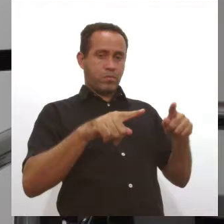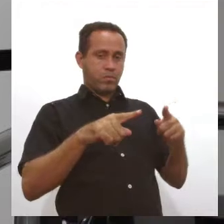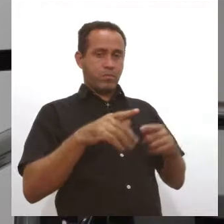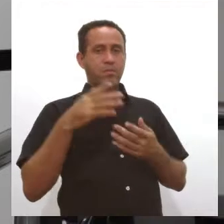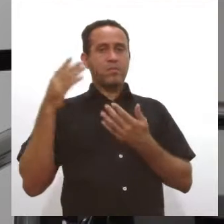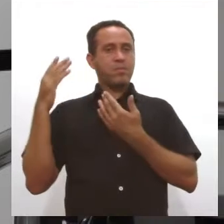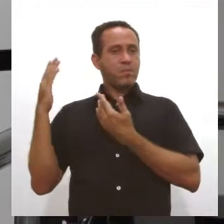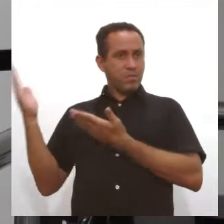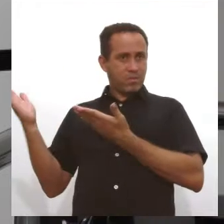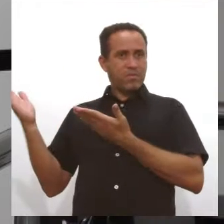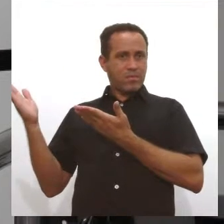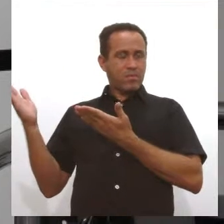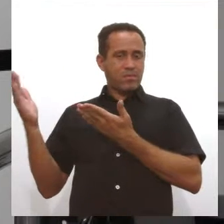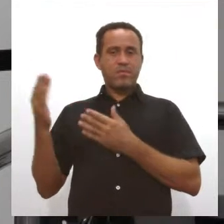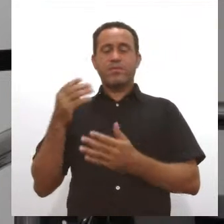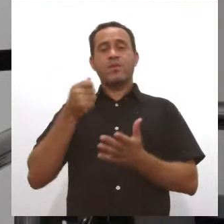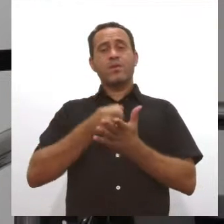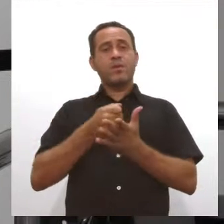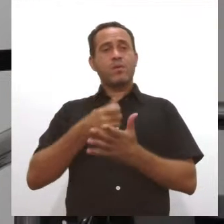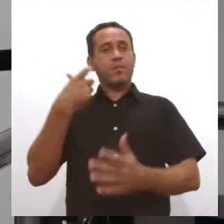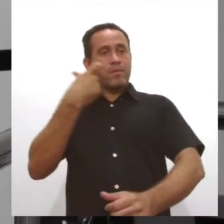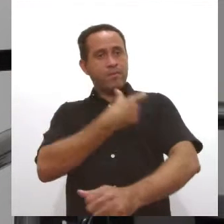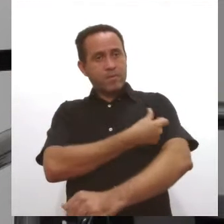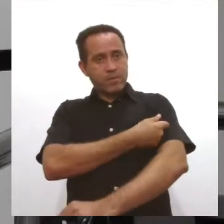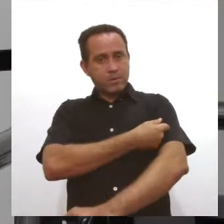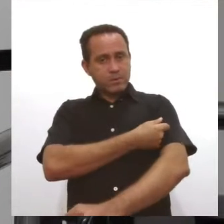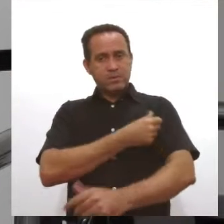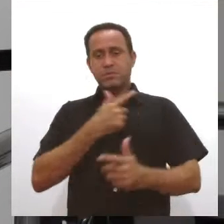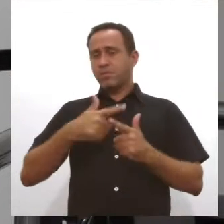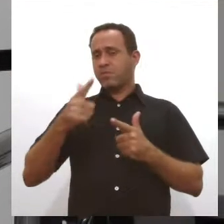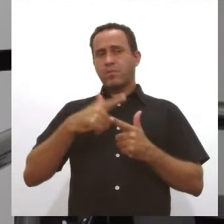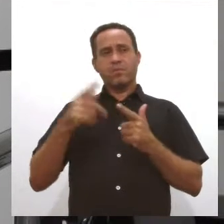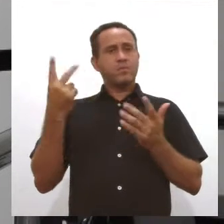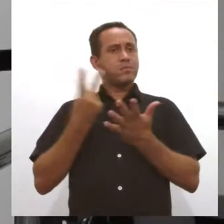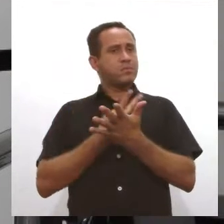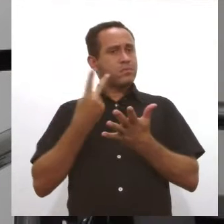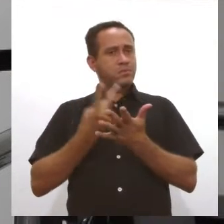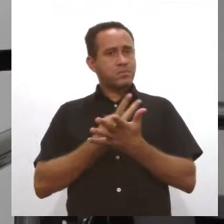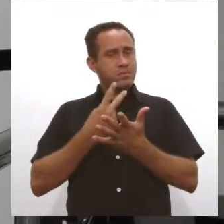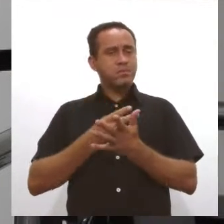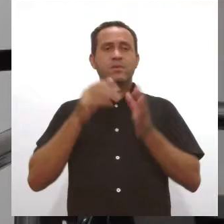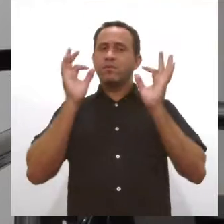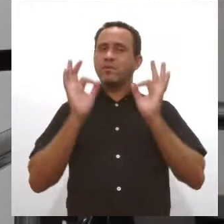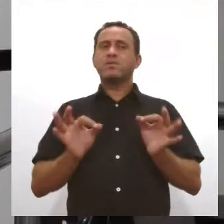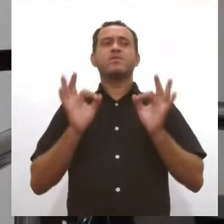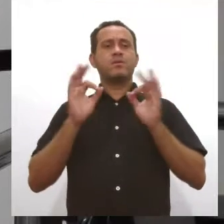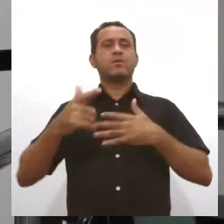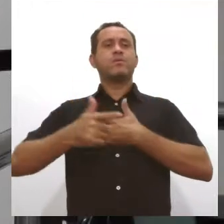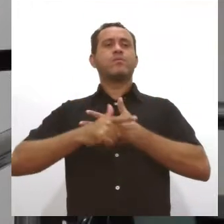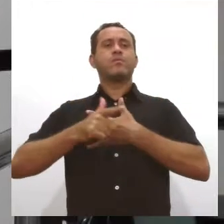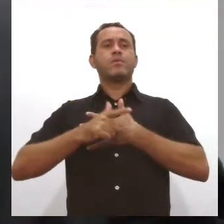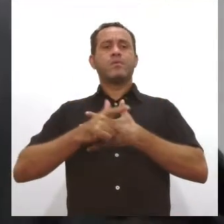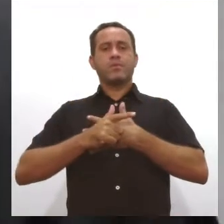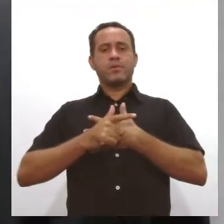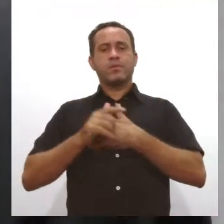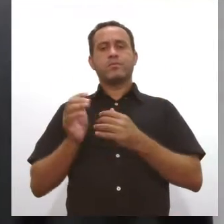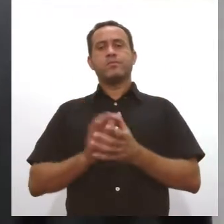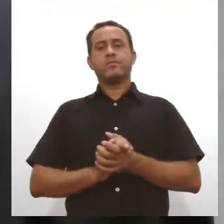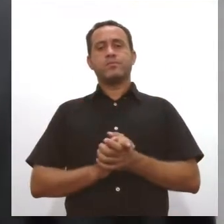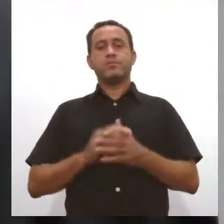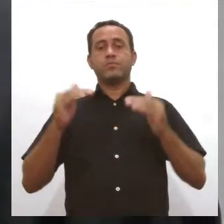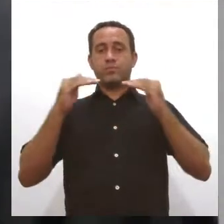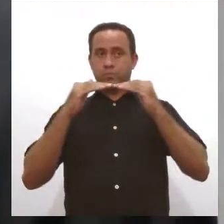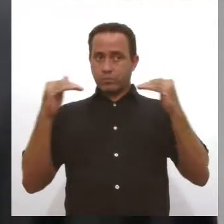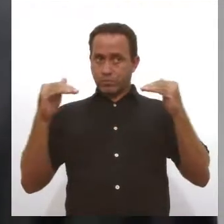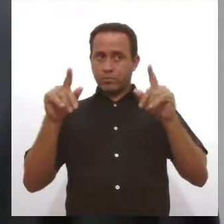ao cobrar ações a respeito da vacina no estado, o senador Alessandro Vieira apenas cumpriu sua função parlamentar. Concordando